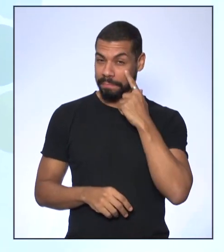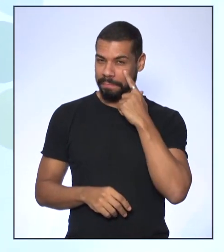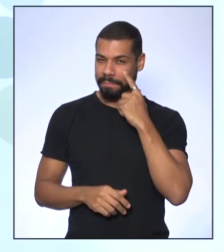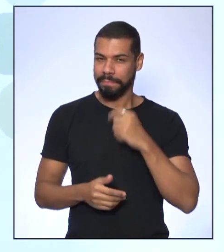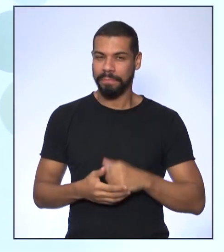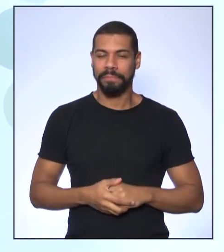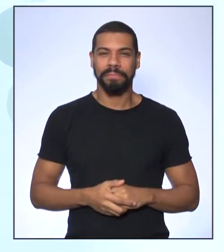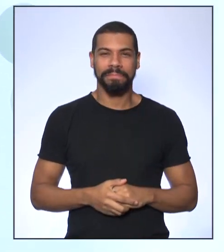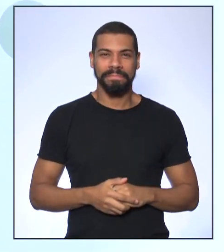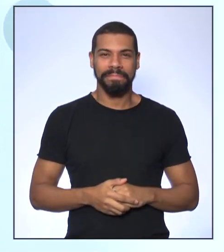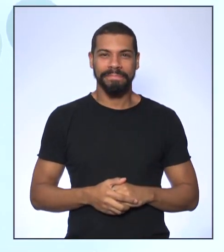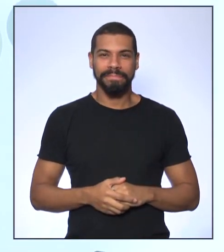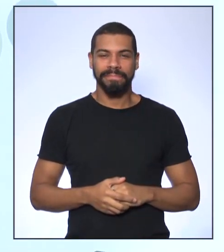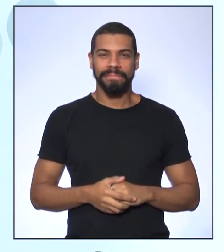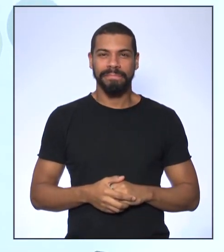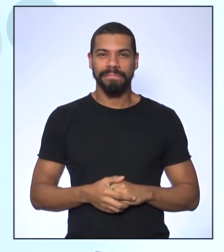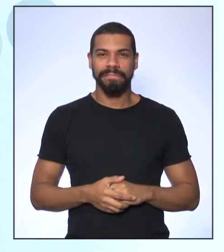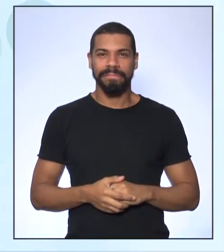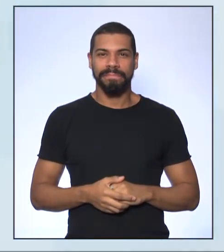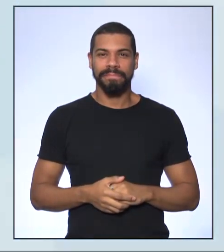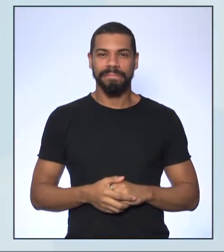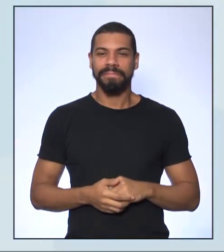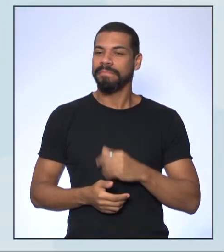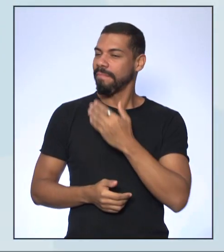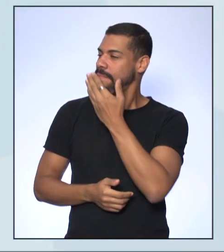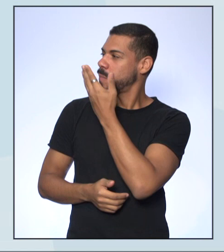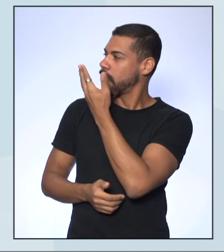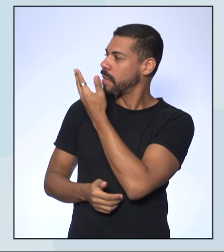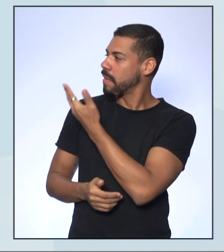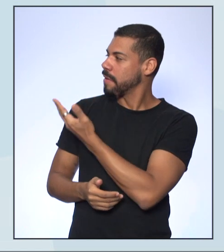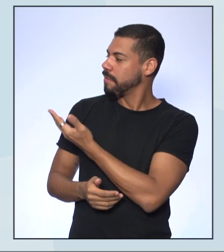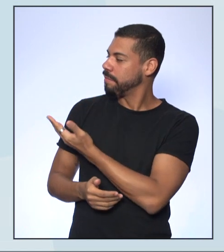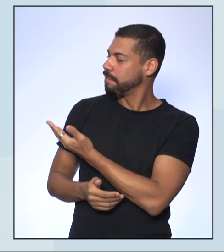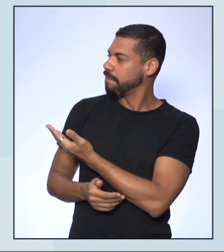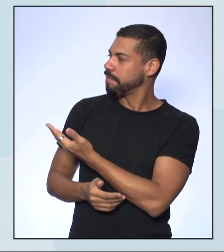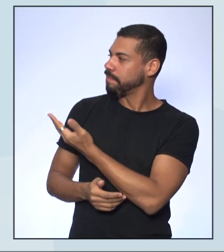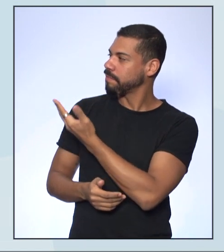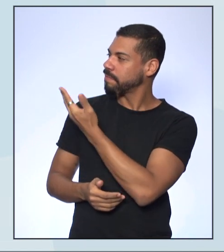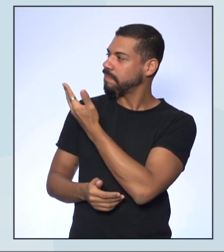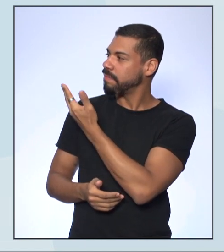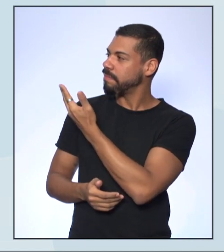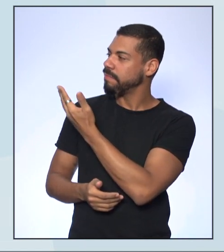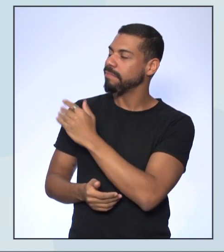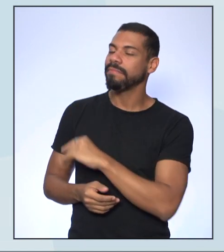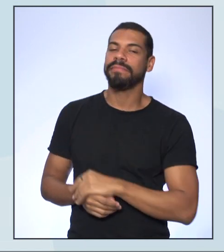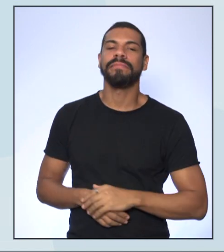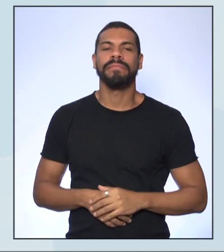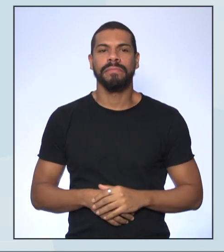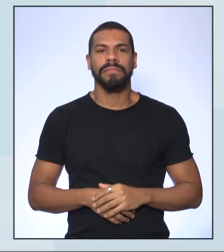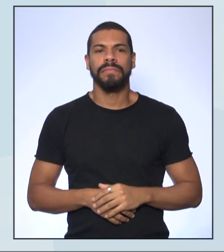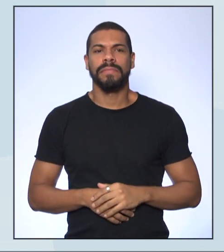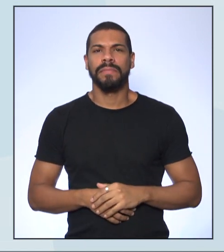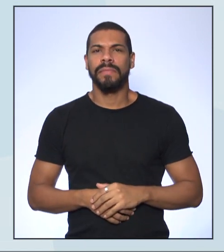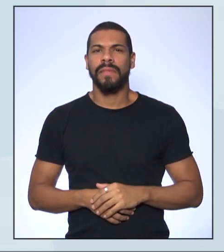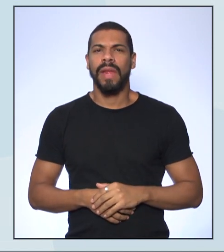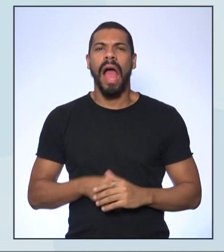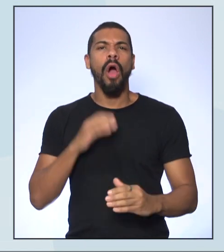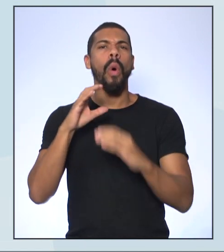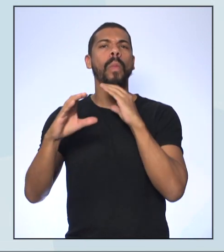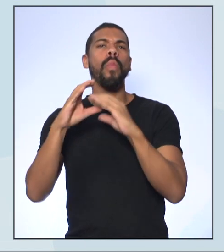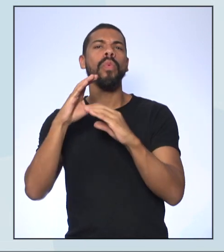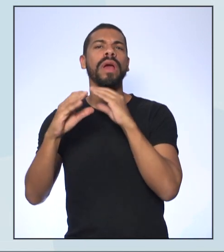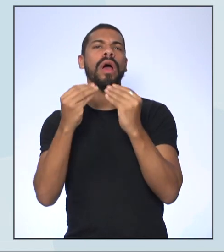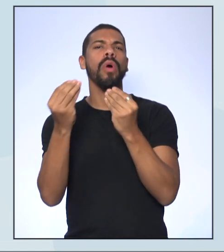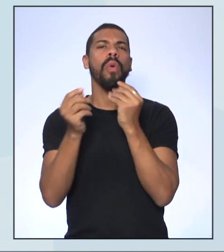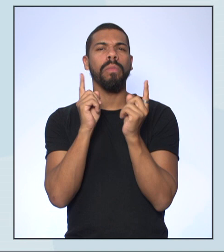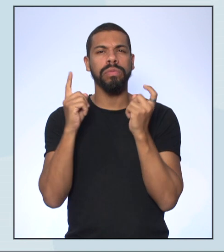ver que legal? Ah lá, tem o impulso nervoso. Quem faz o impulso nervoso? Quem faz a comunicação